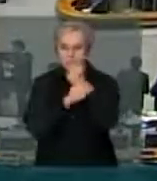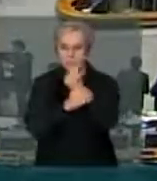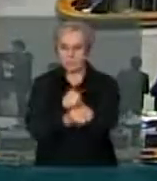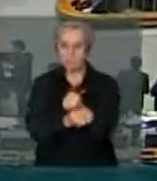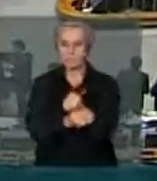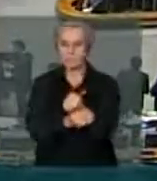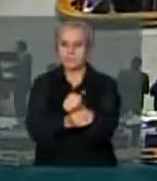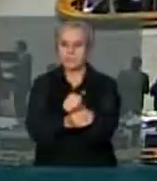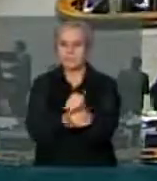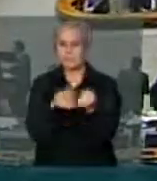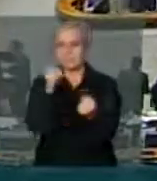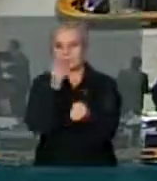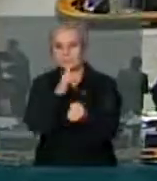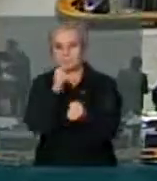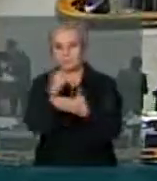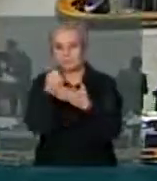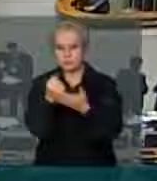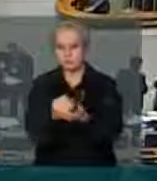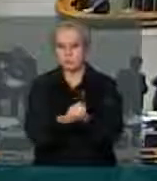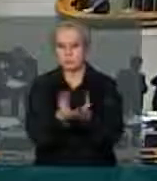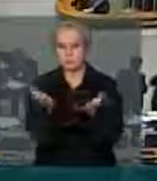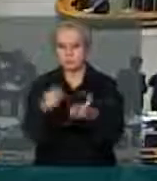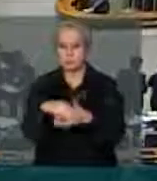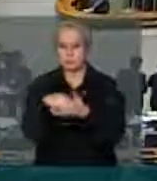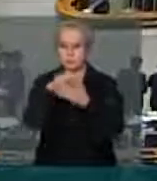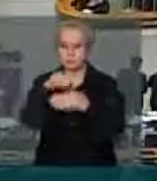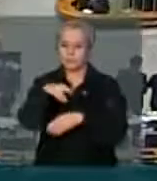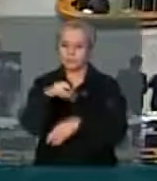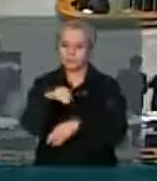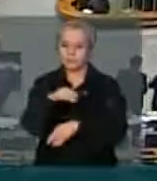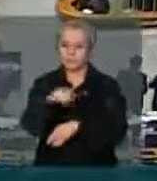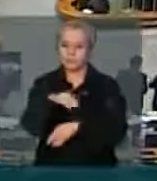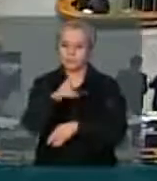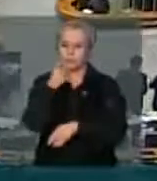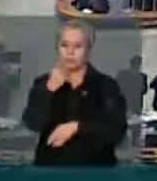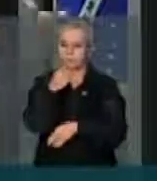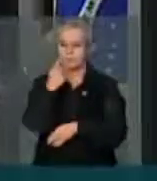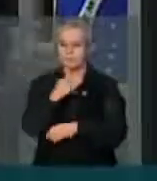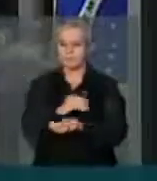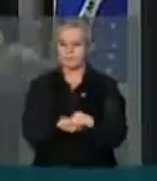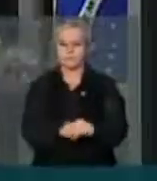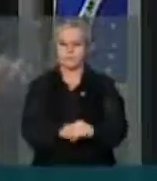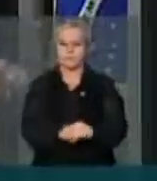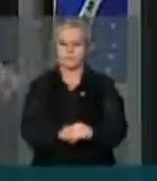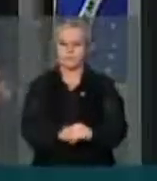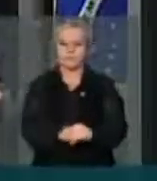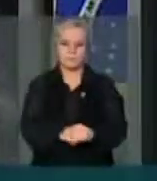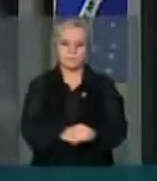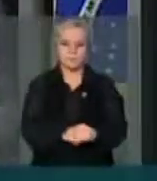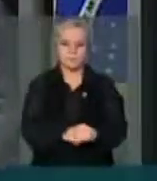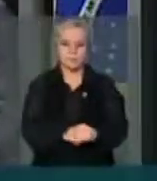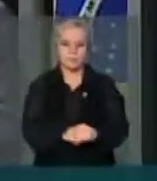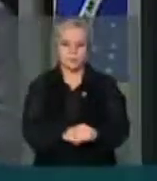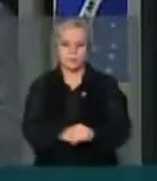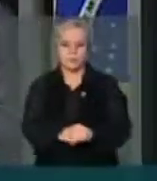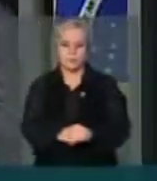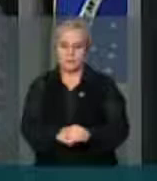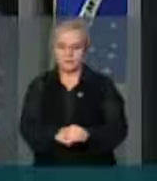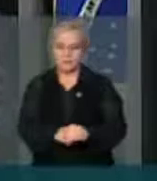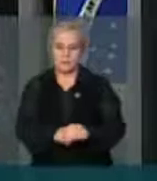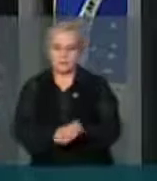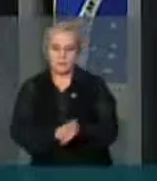pela omissão seja atendido. Líder da minoria, deputado Bruno Araújo. Empate técnico. E,